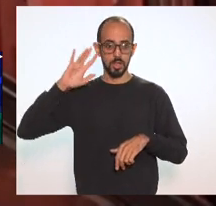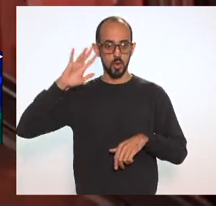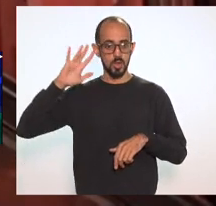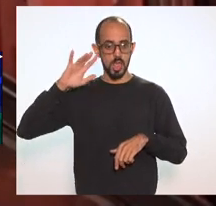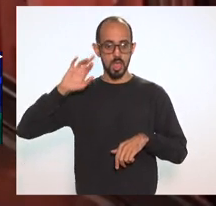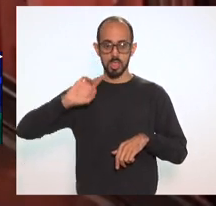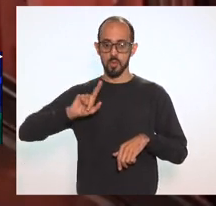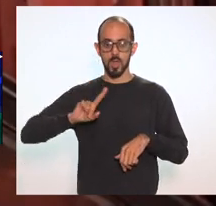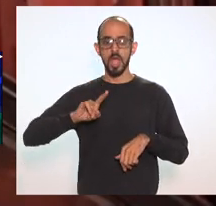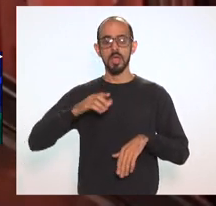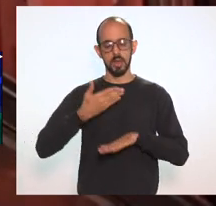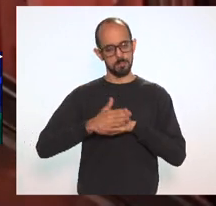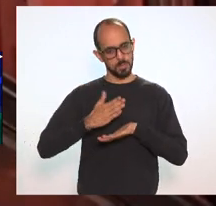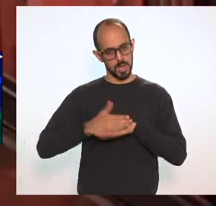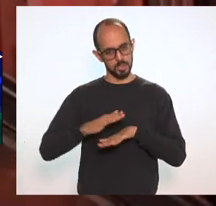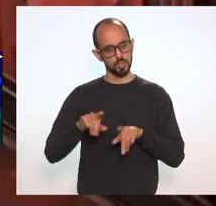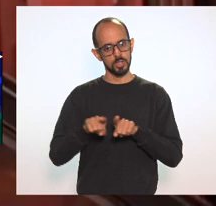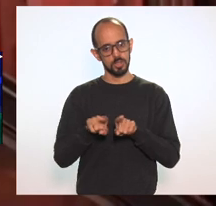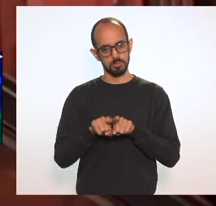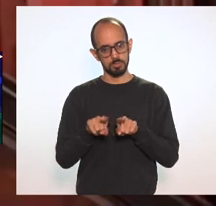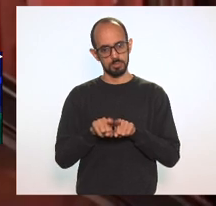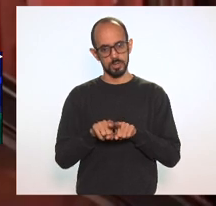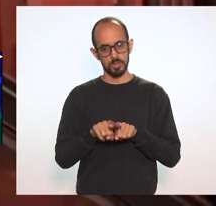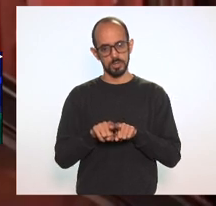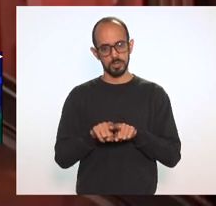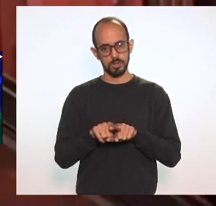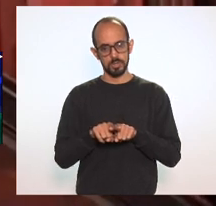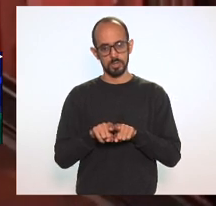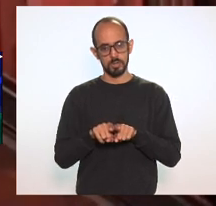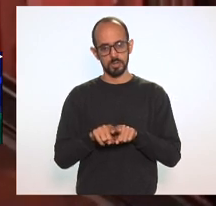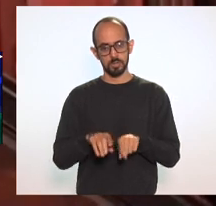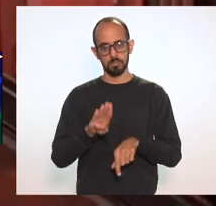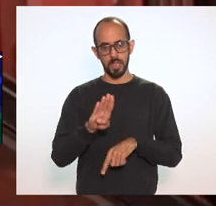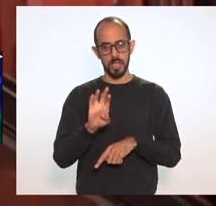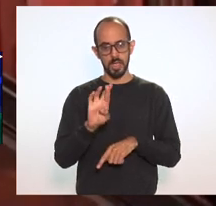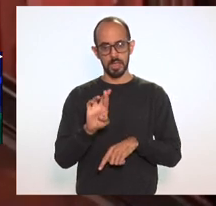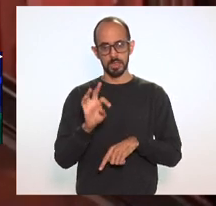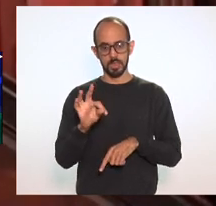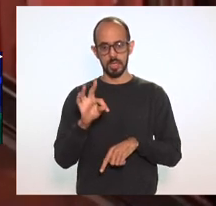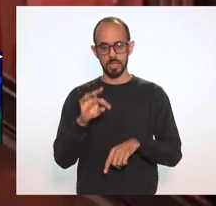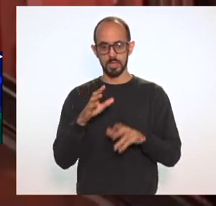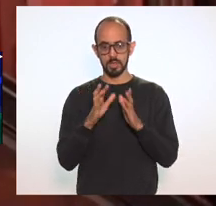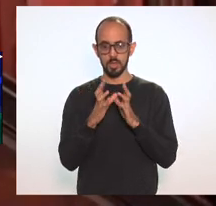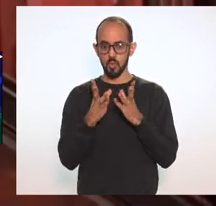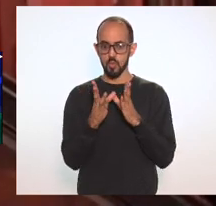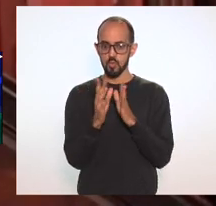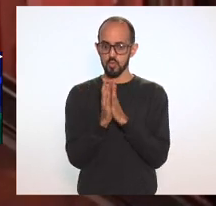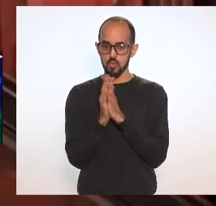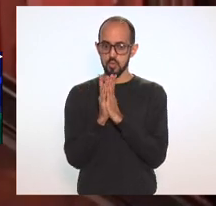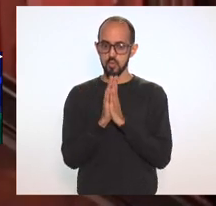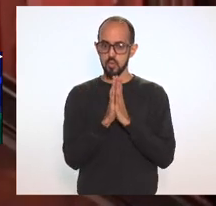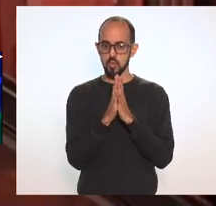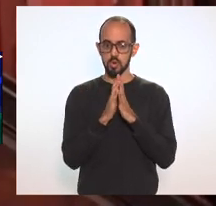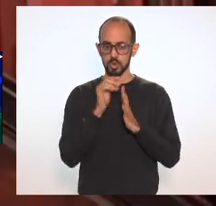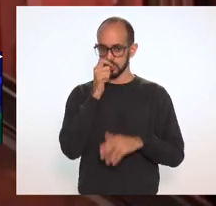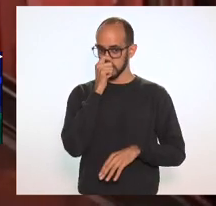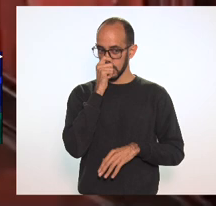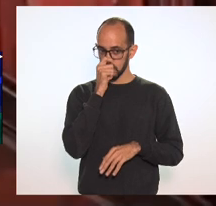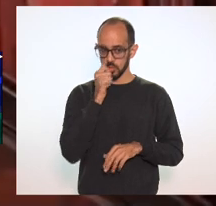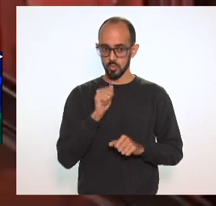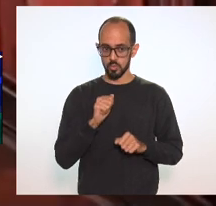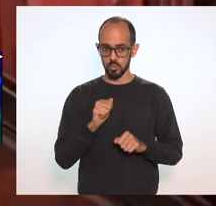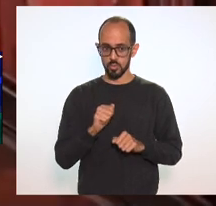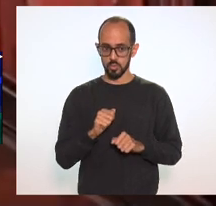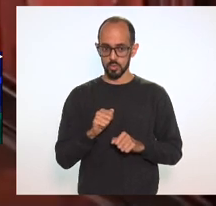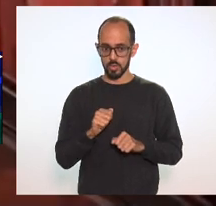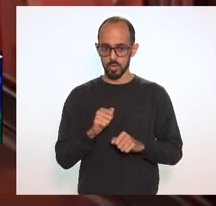você quer ter um exemplo os guardas os BR3 estão lotados muita aglomeração as